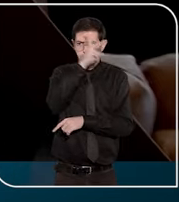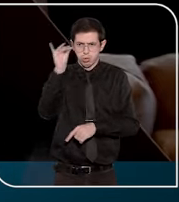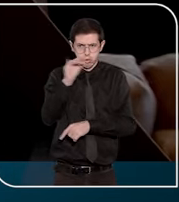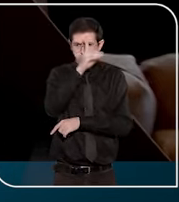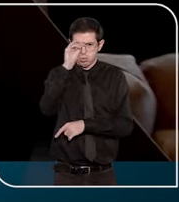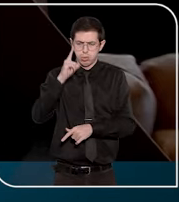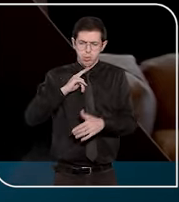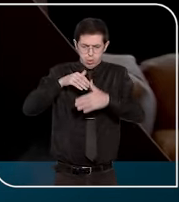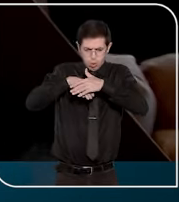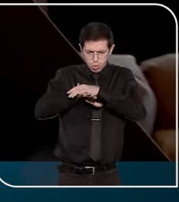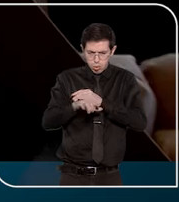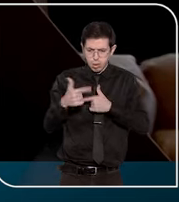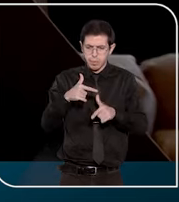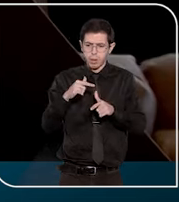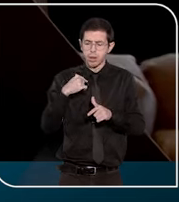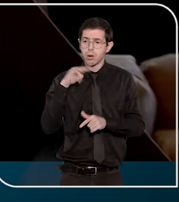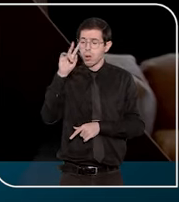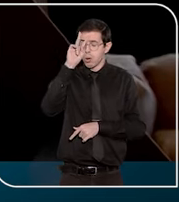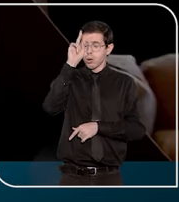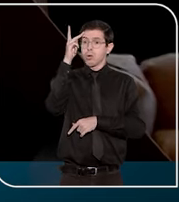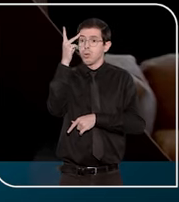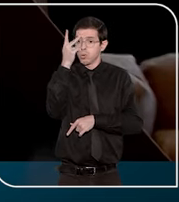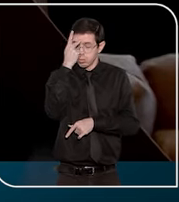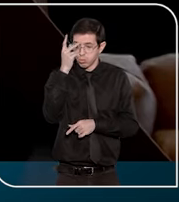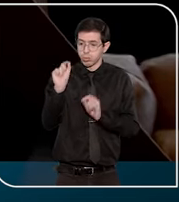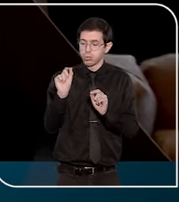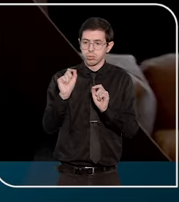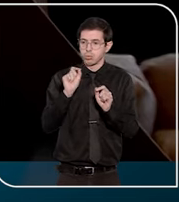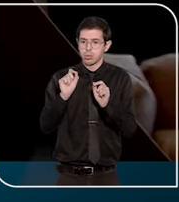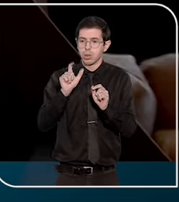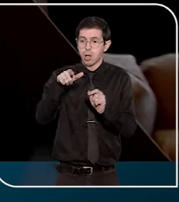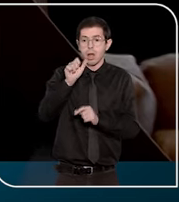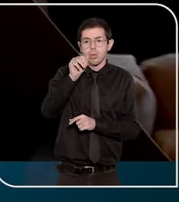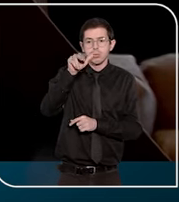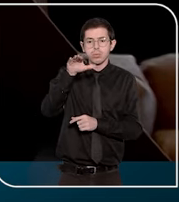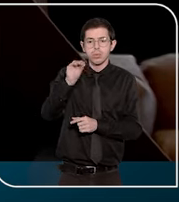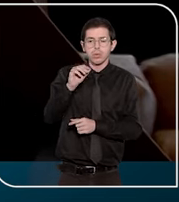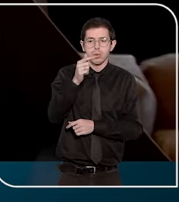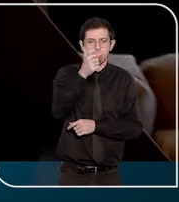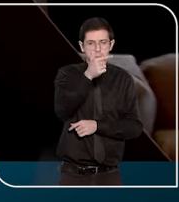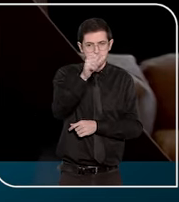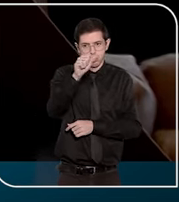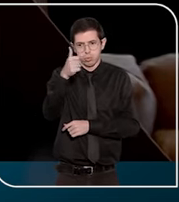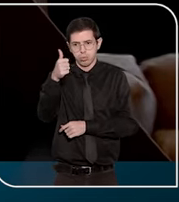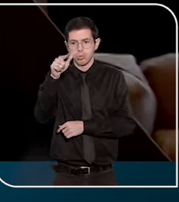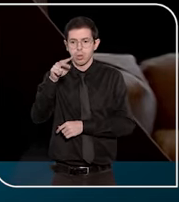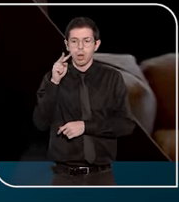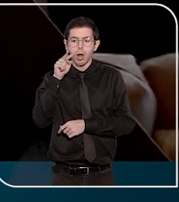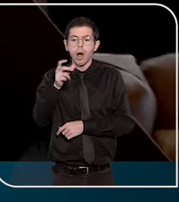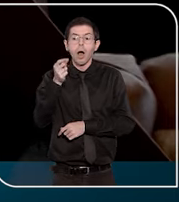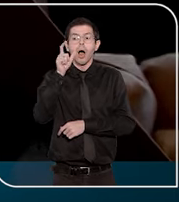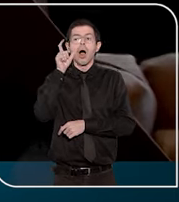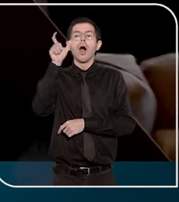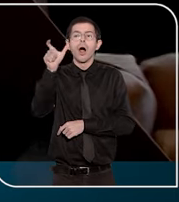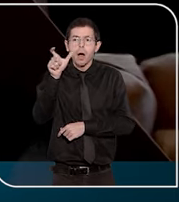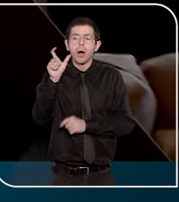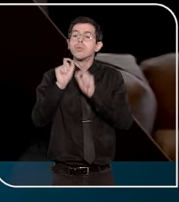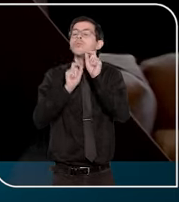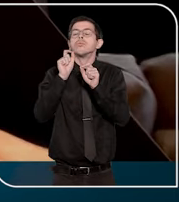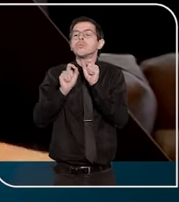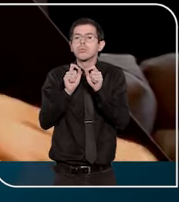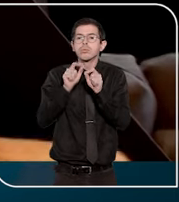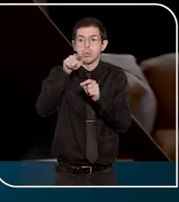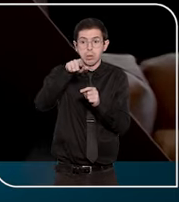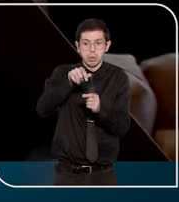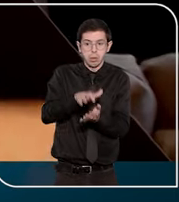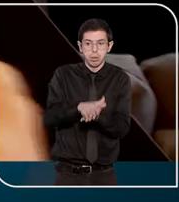trabalho, nos confundimos com isso. E a súmula 281 é um desses casos muito interessantes. Vejam, a súmula 281 deve